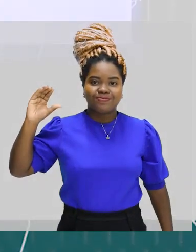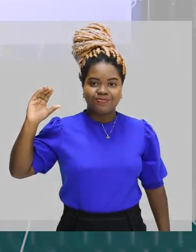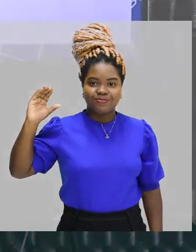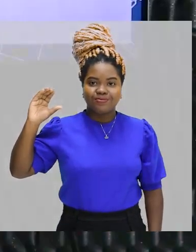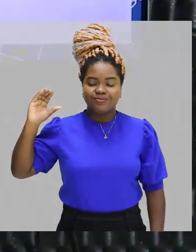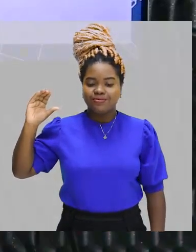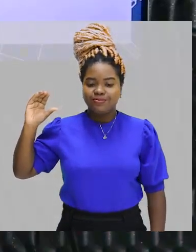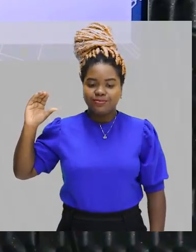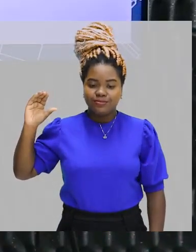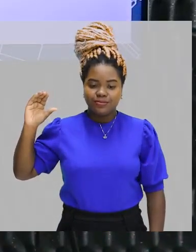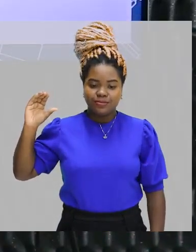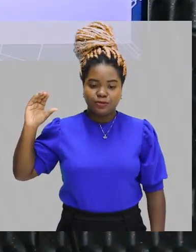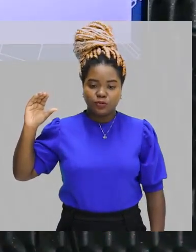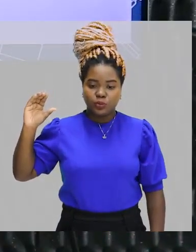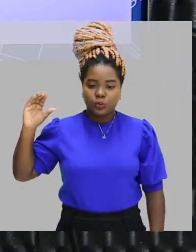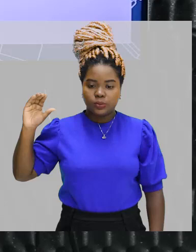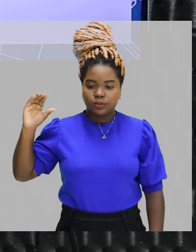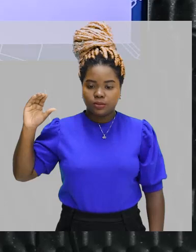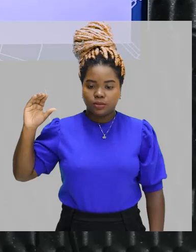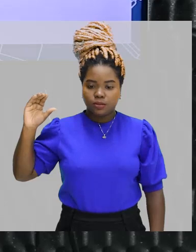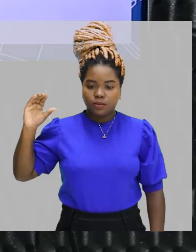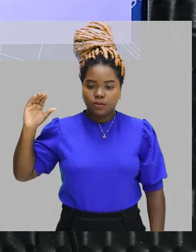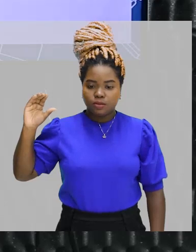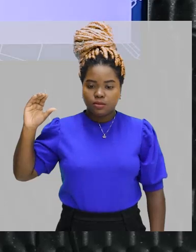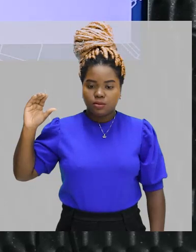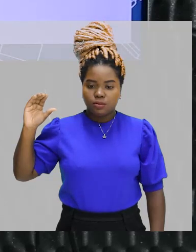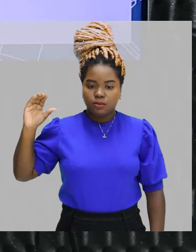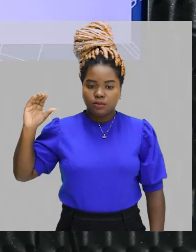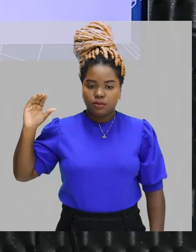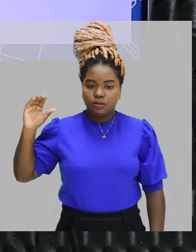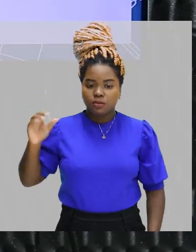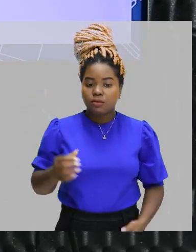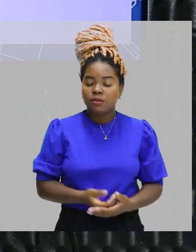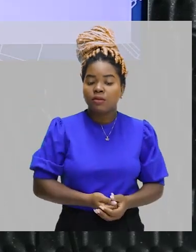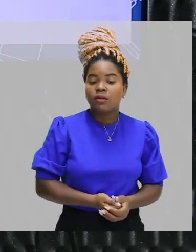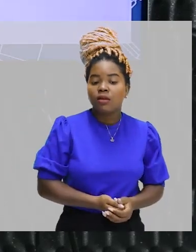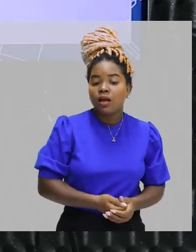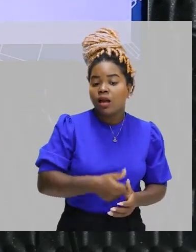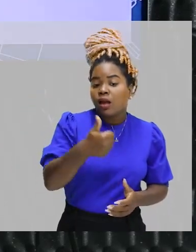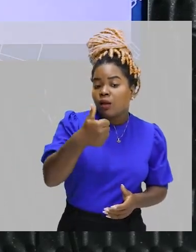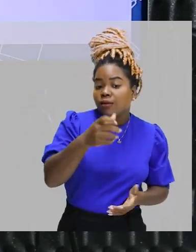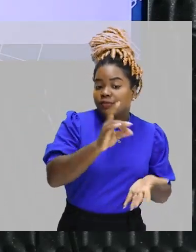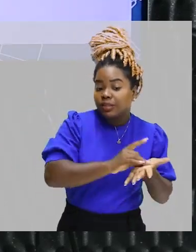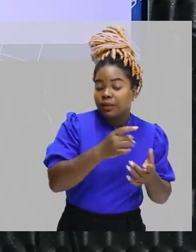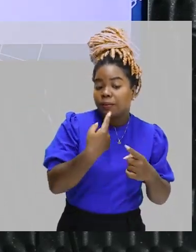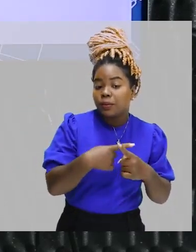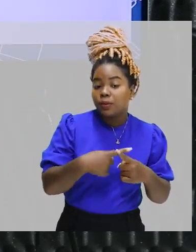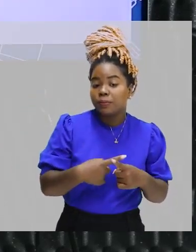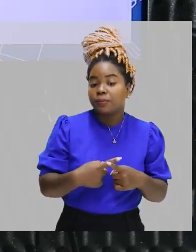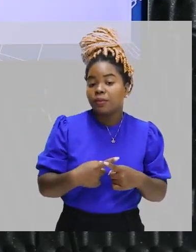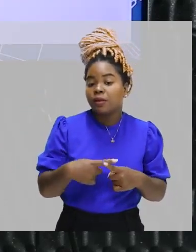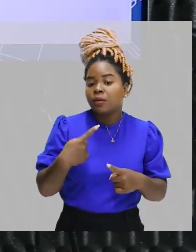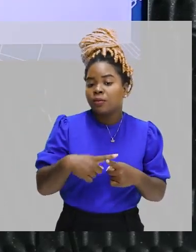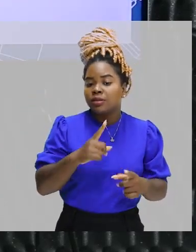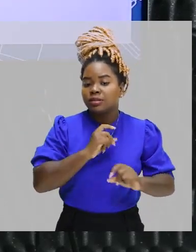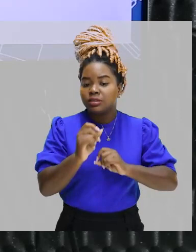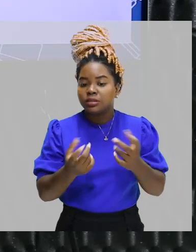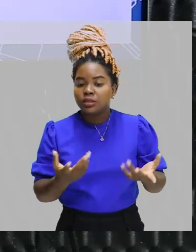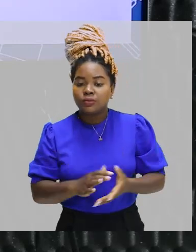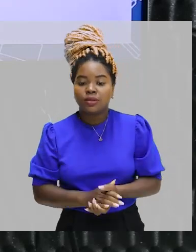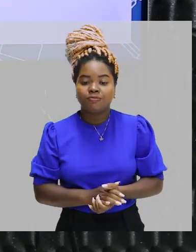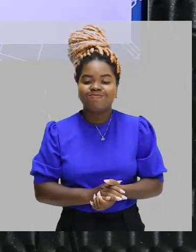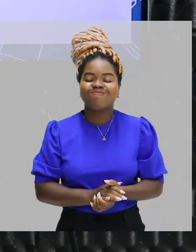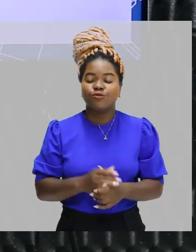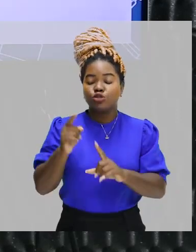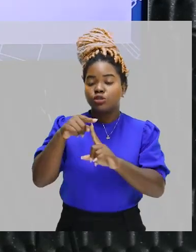ó. Somente 1 e 2 são verdadeiras, certo? A 1 é justamente aquela questão dos pacotes de